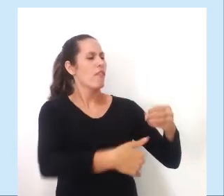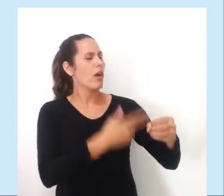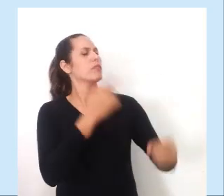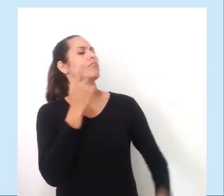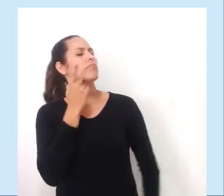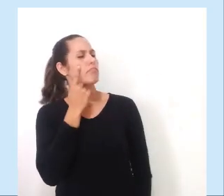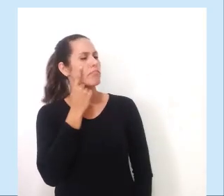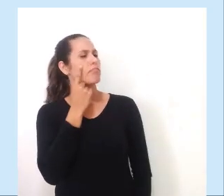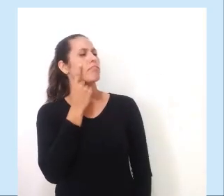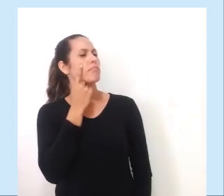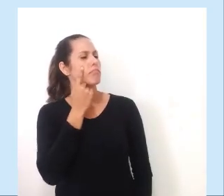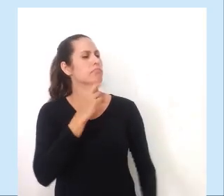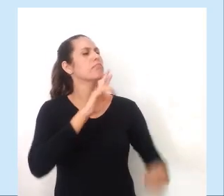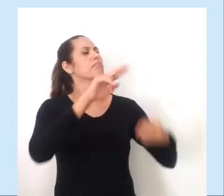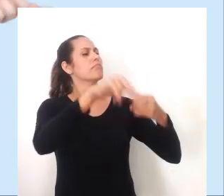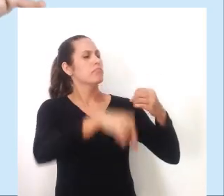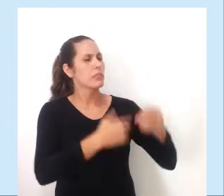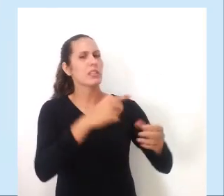renovável,